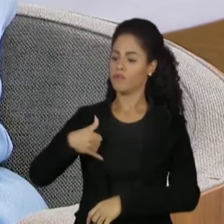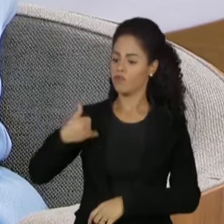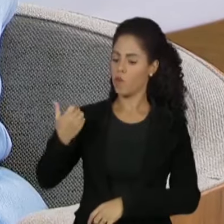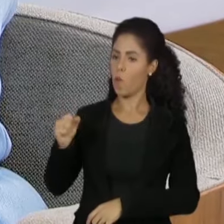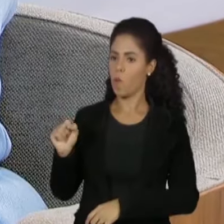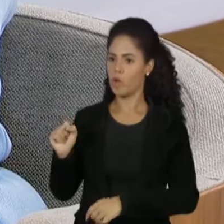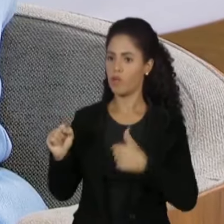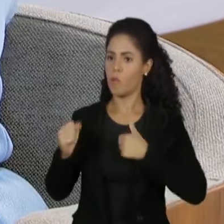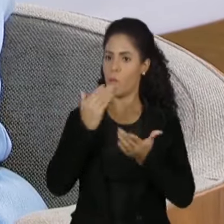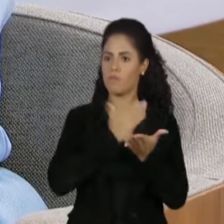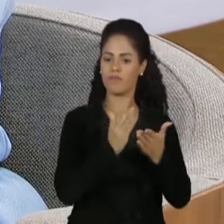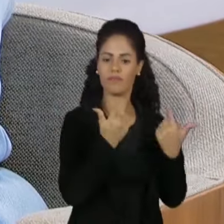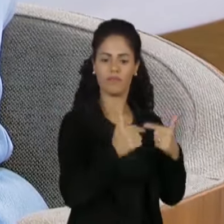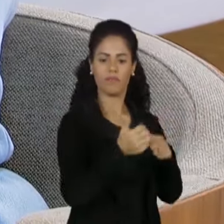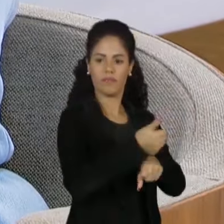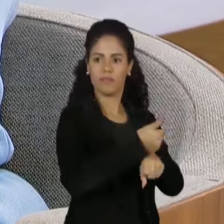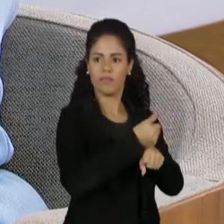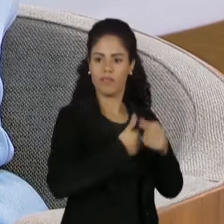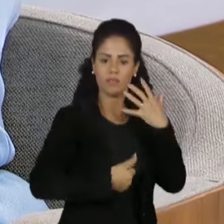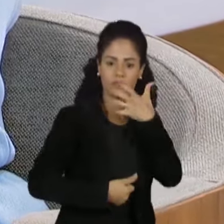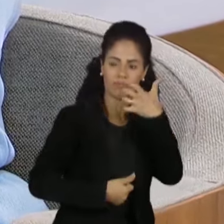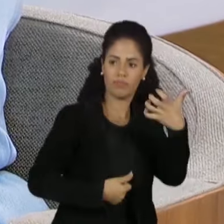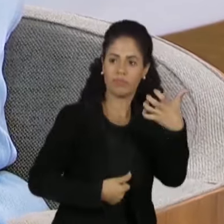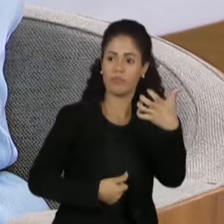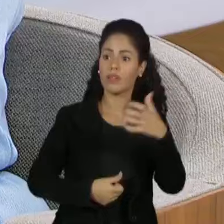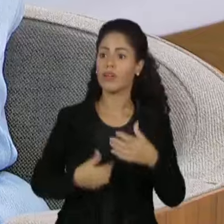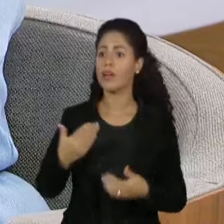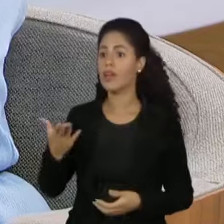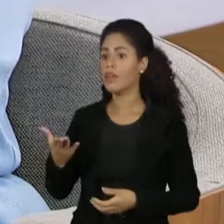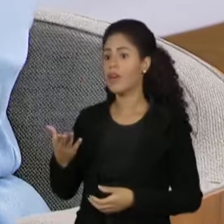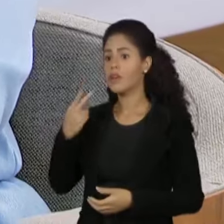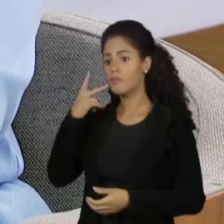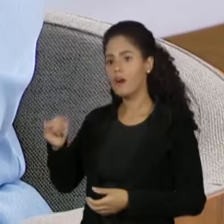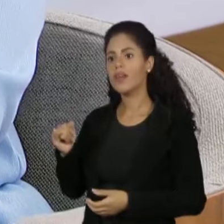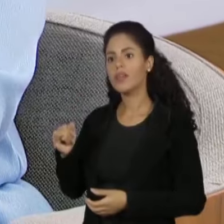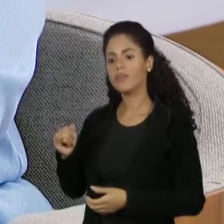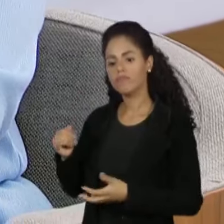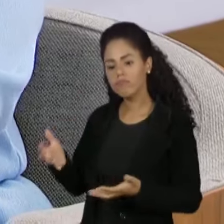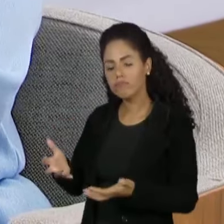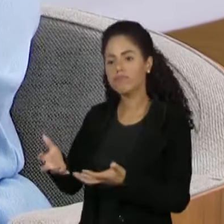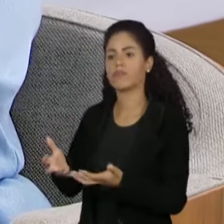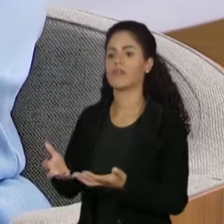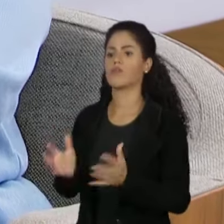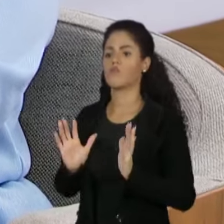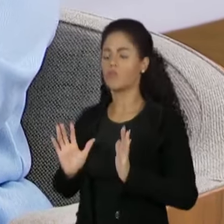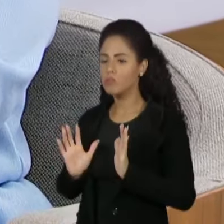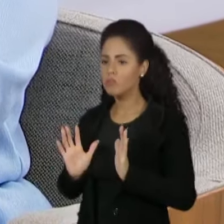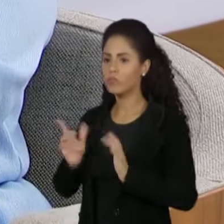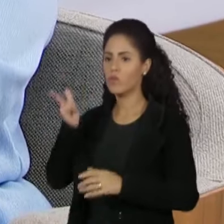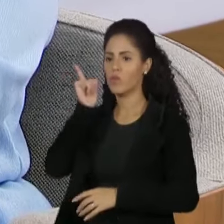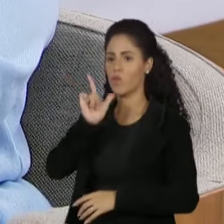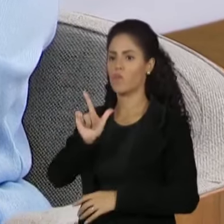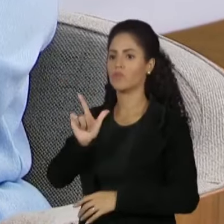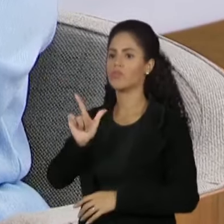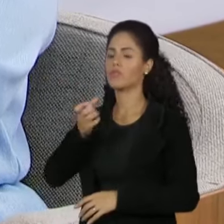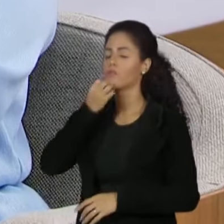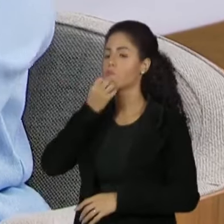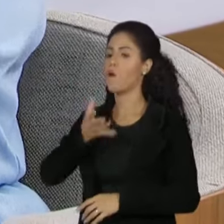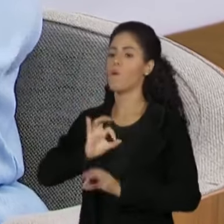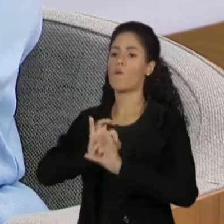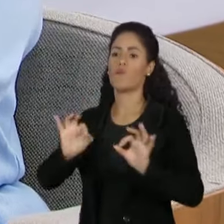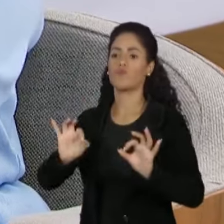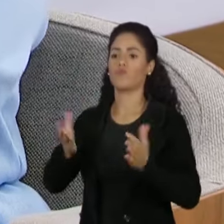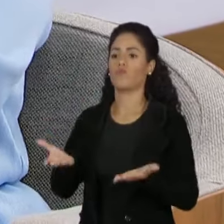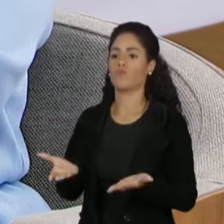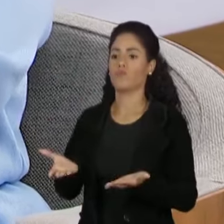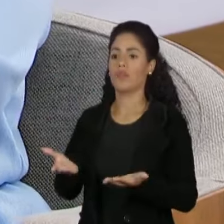cantar. E ele segurou essa peteca para mim como um grande pai que ele é. Eu sei que isso é mais um privilégio que eu tenho na vida.